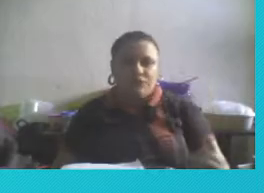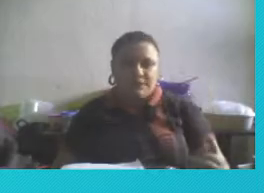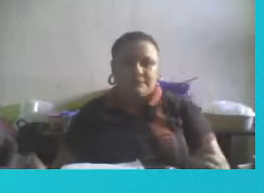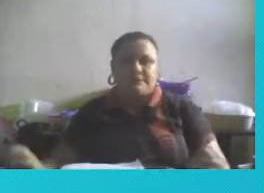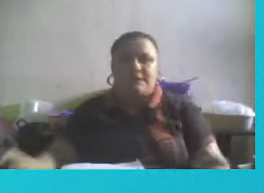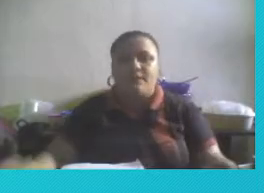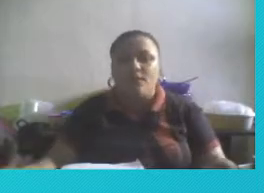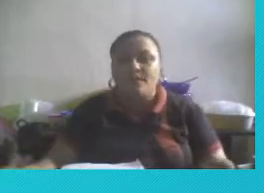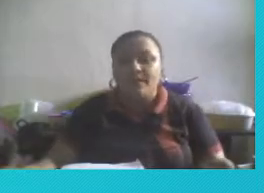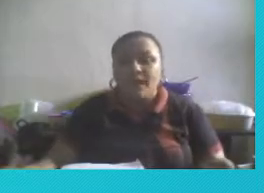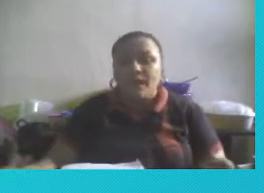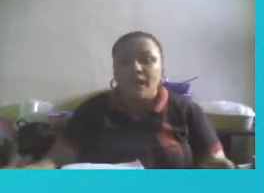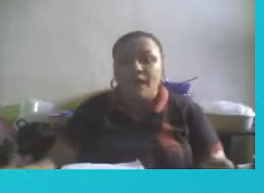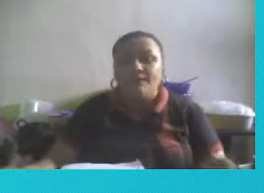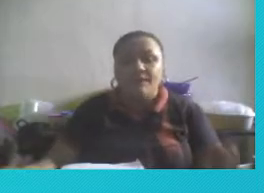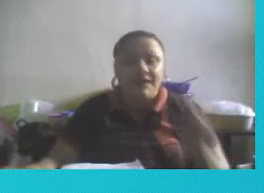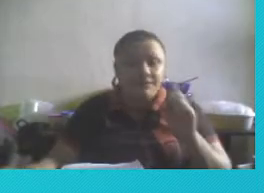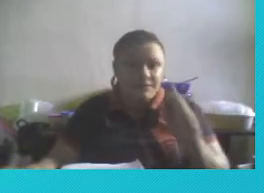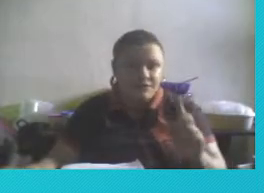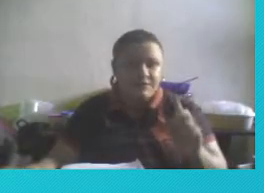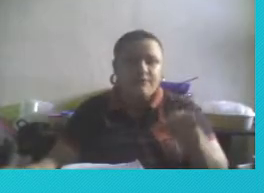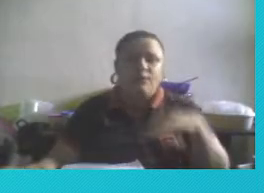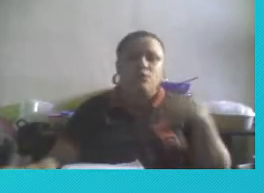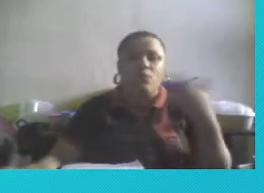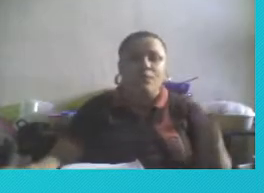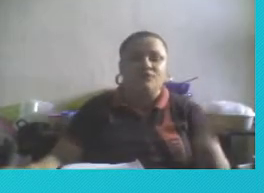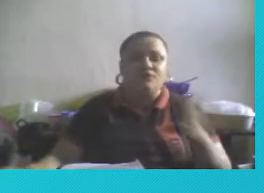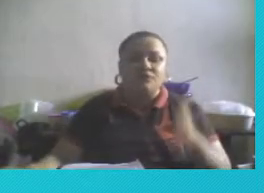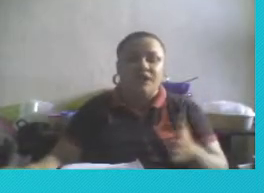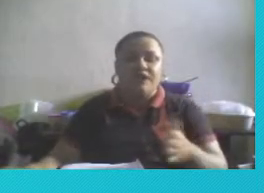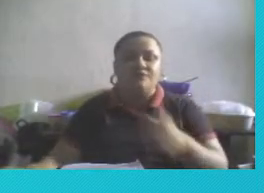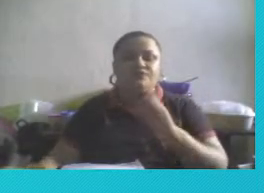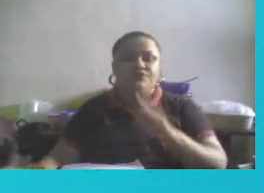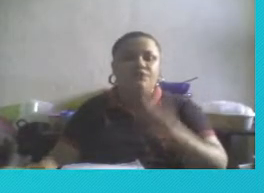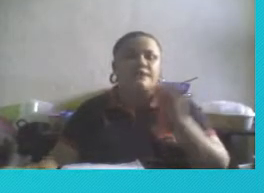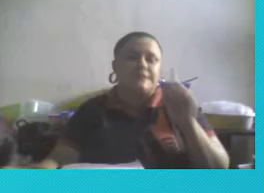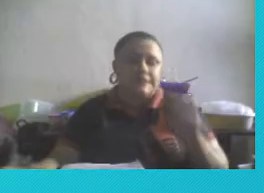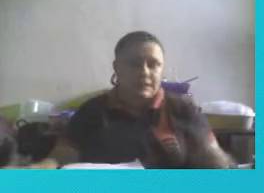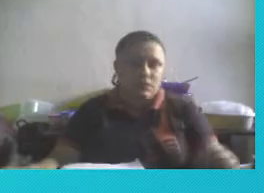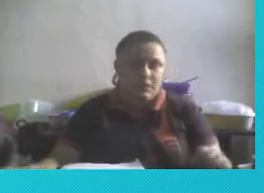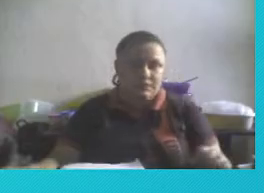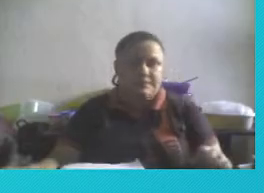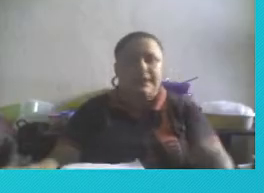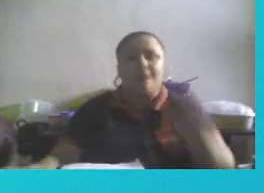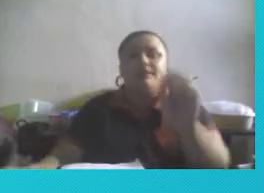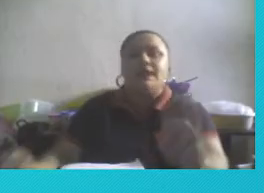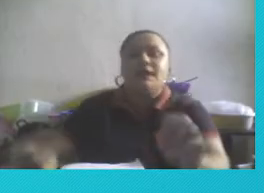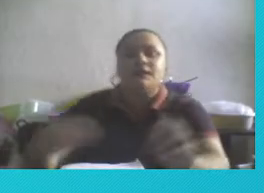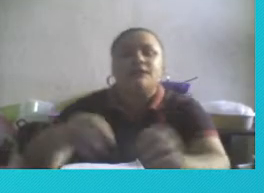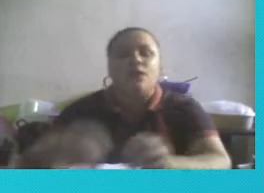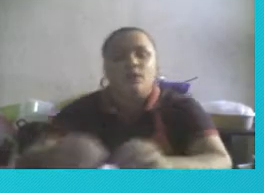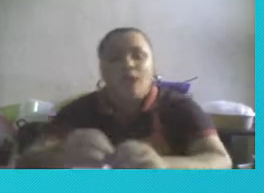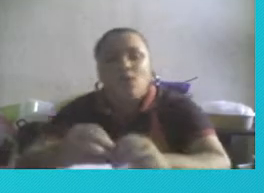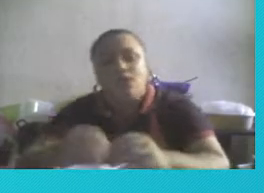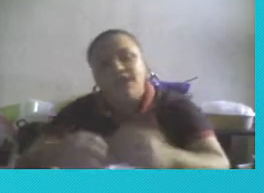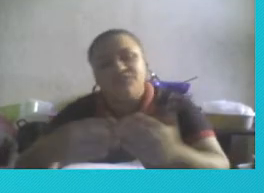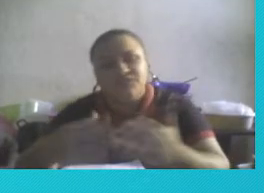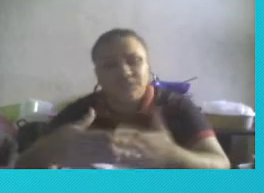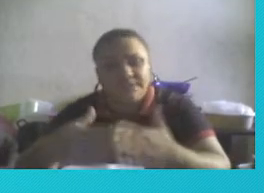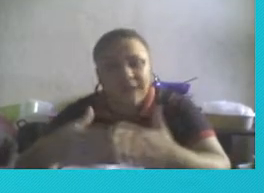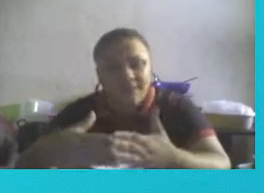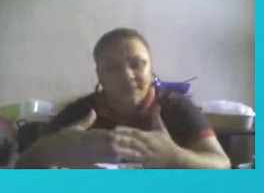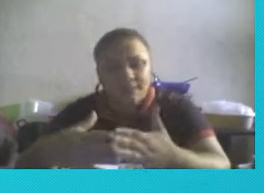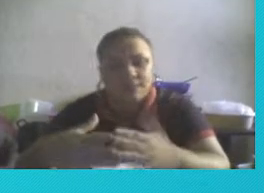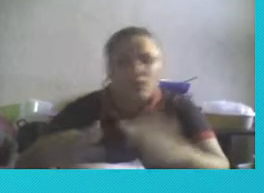pelos chineses, tá bom? Primeira vítima foi um homem chinês de 61 anos, tá? Então, o que a